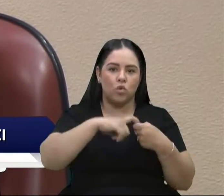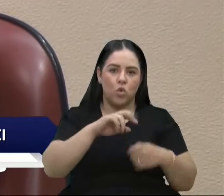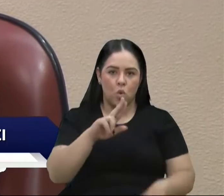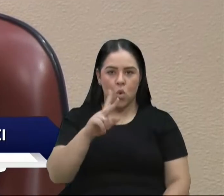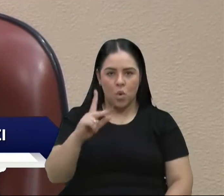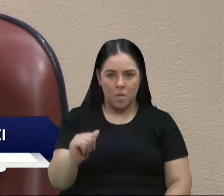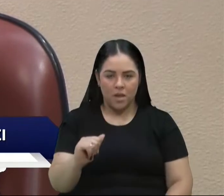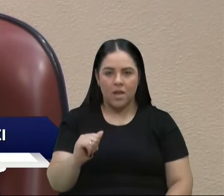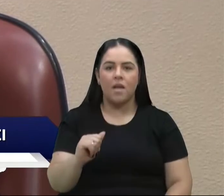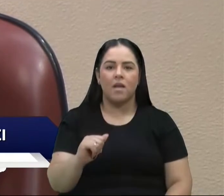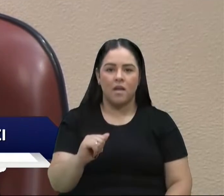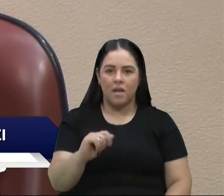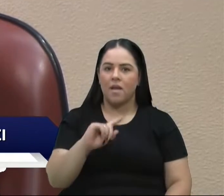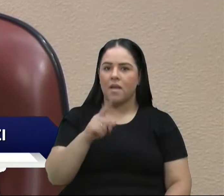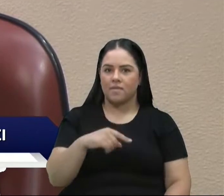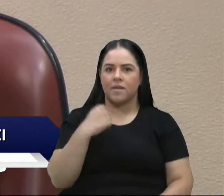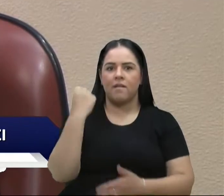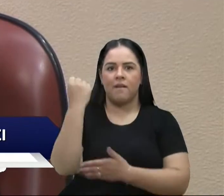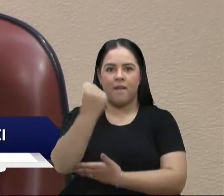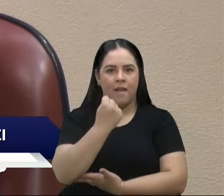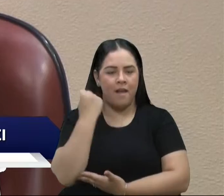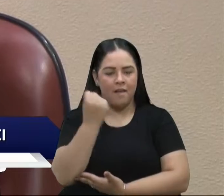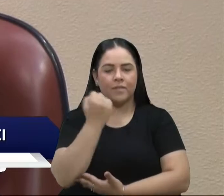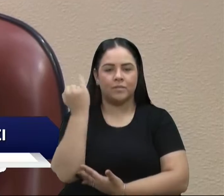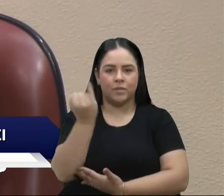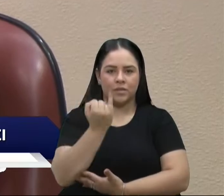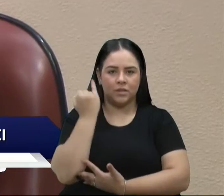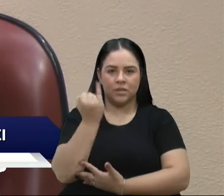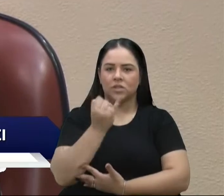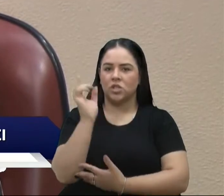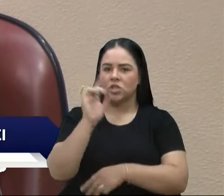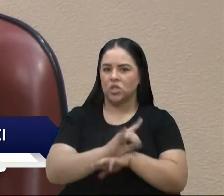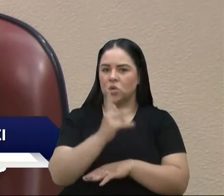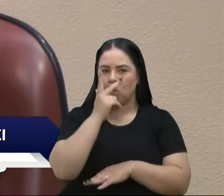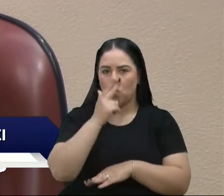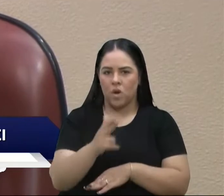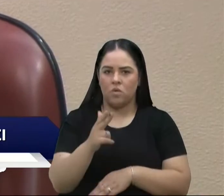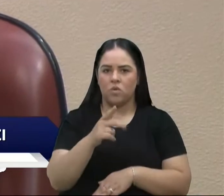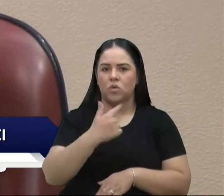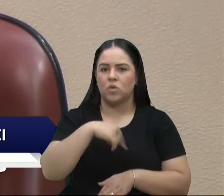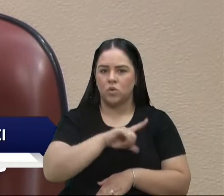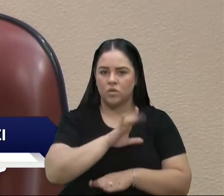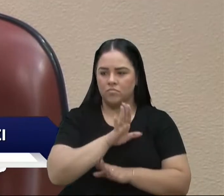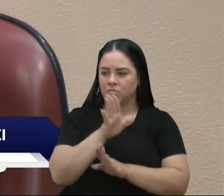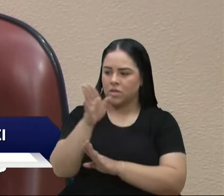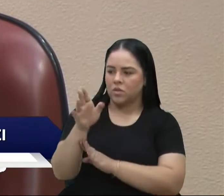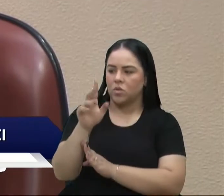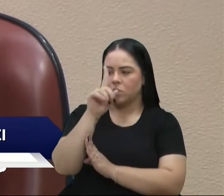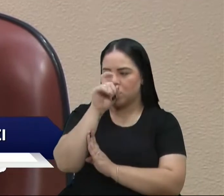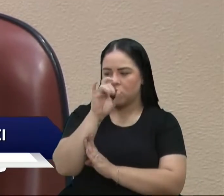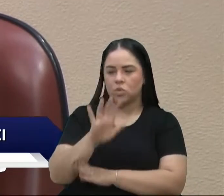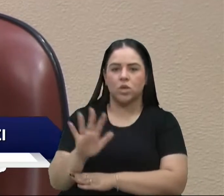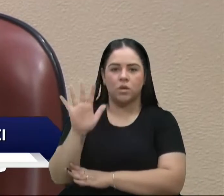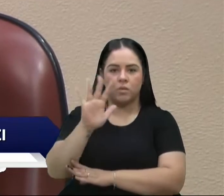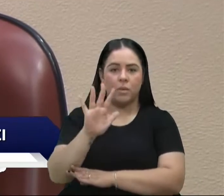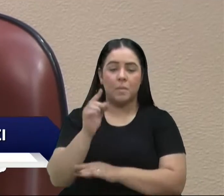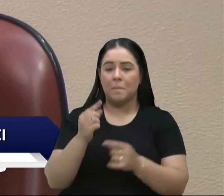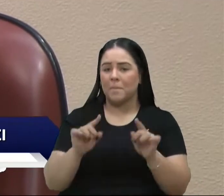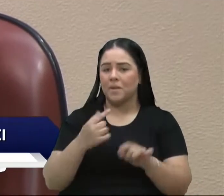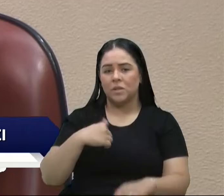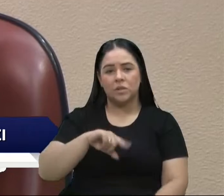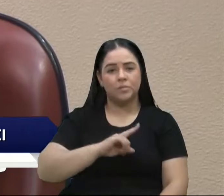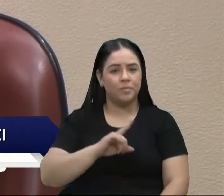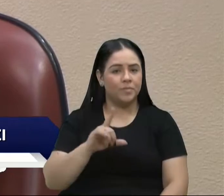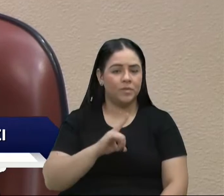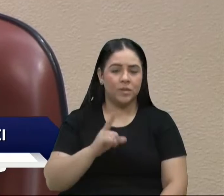a situação era grave, era importante, no mesmo dia foi regulado para o Hospital Geral. Né? Mas nós temos